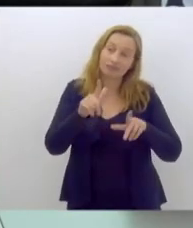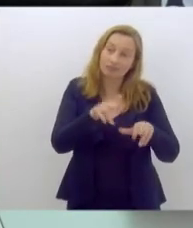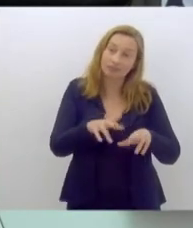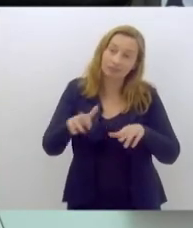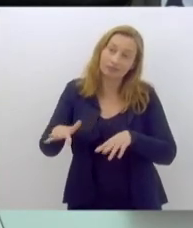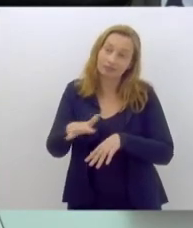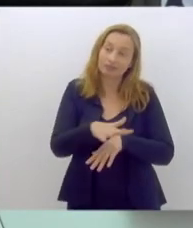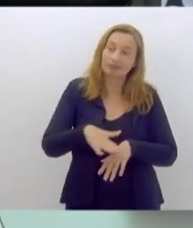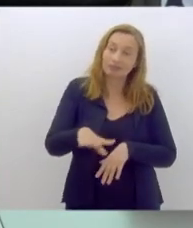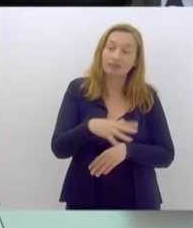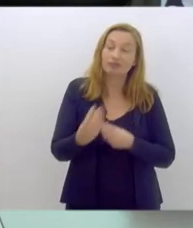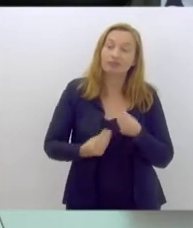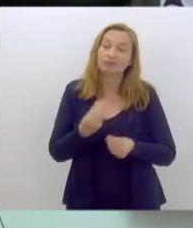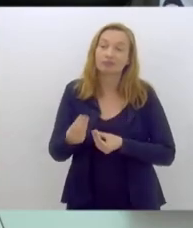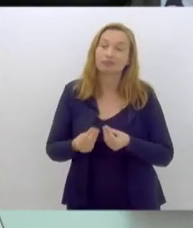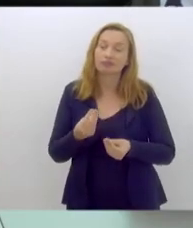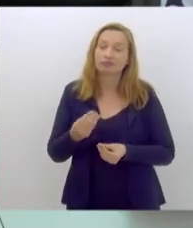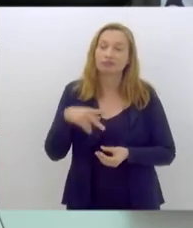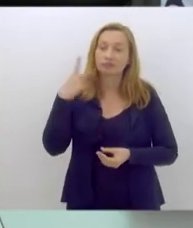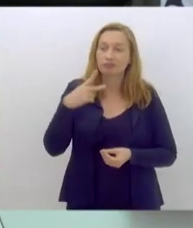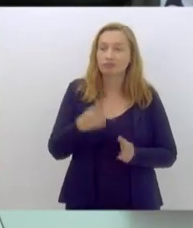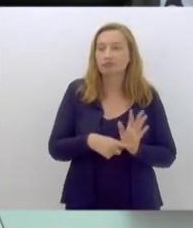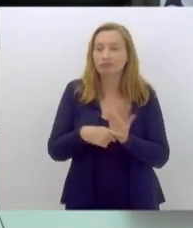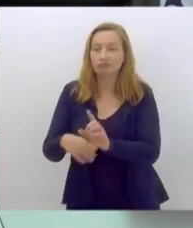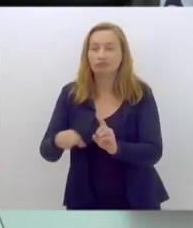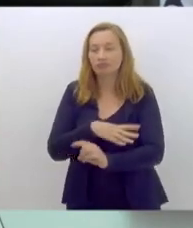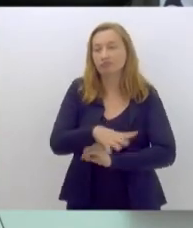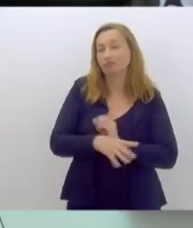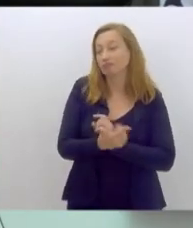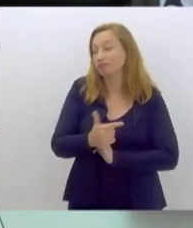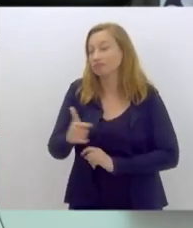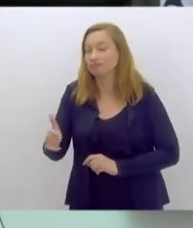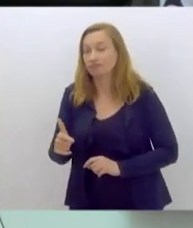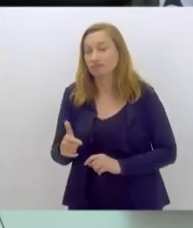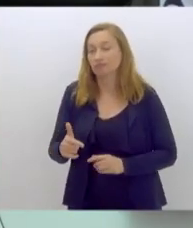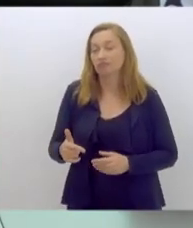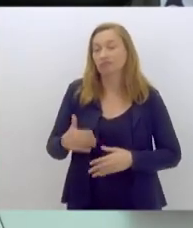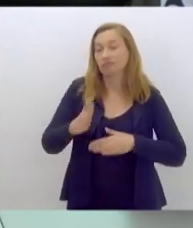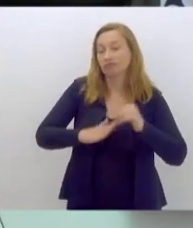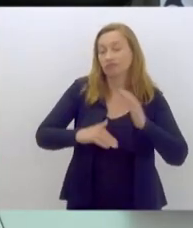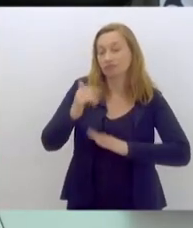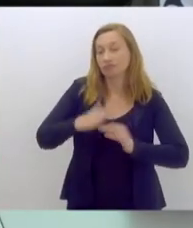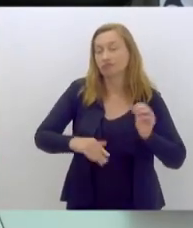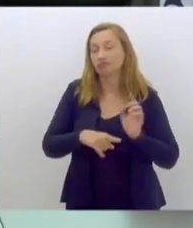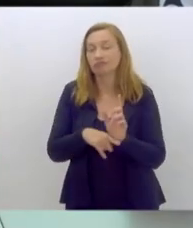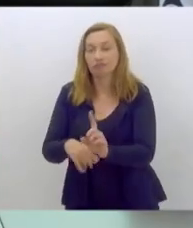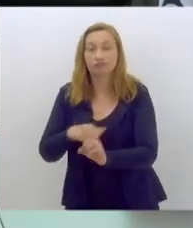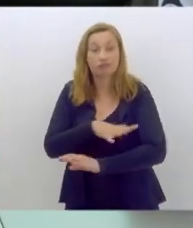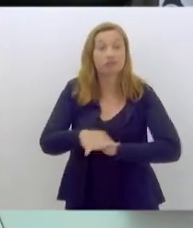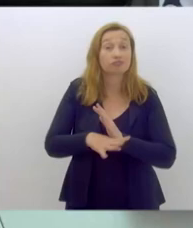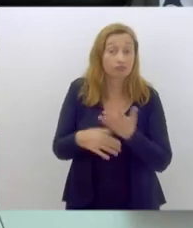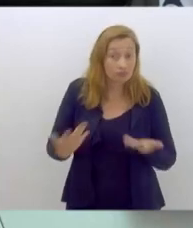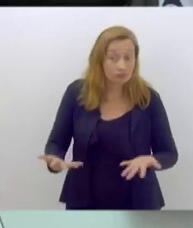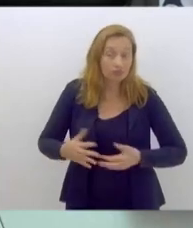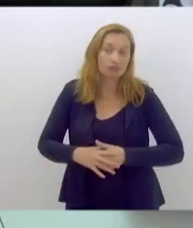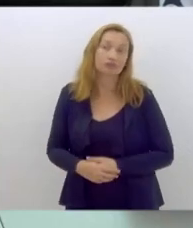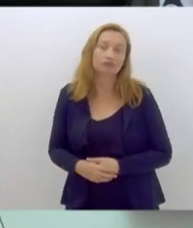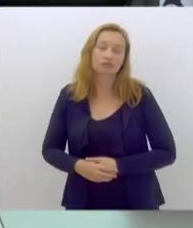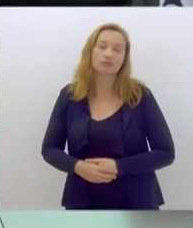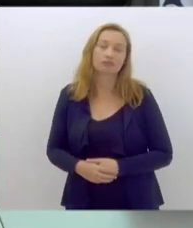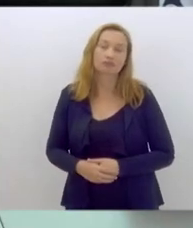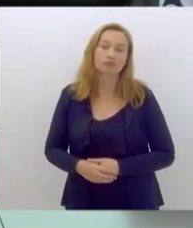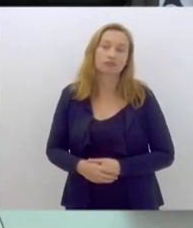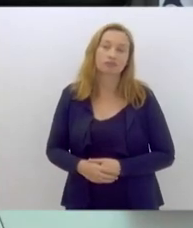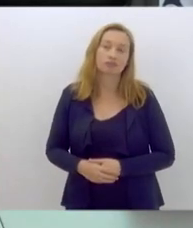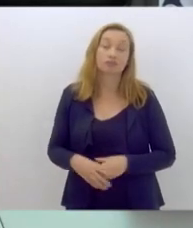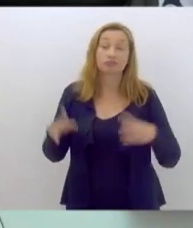é que a gente faz política de assistência social sem assistente social como é que a gente faz política de turismo que as pessoas conhecem a minha posição sabe que eu acho